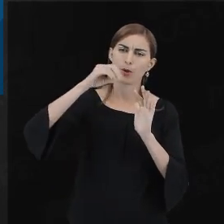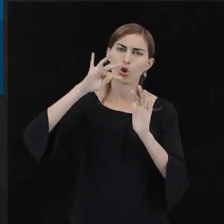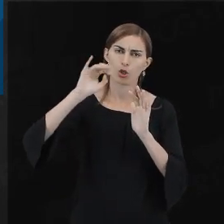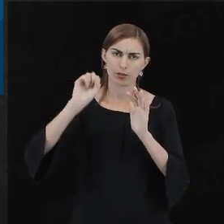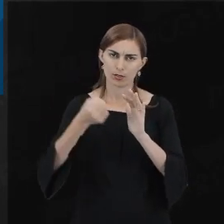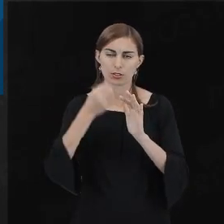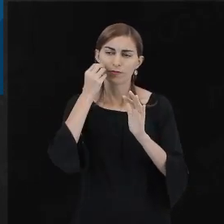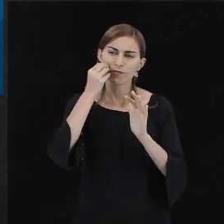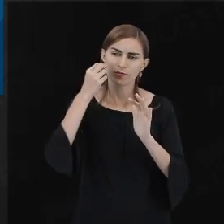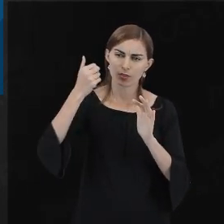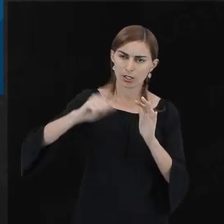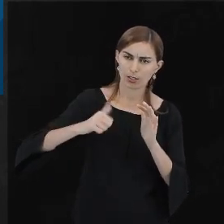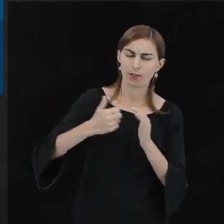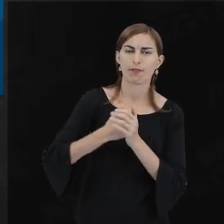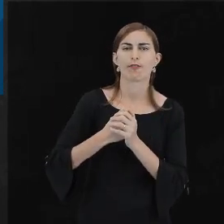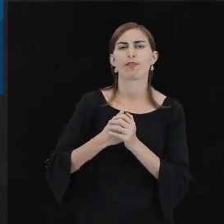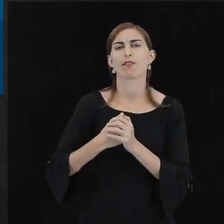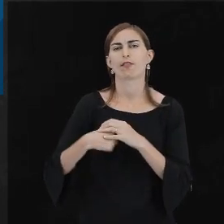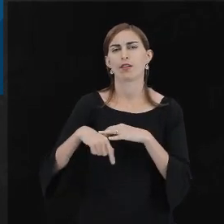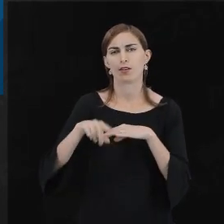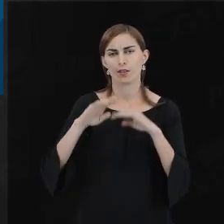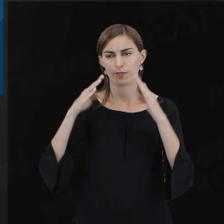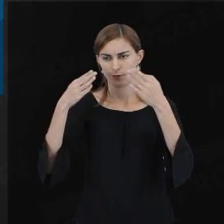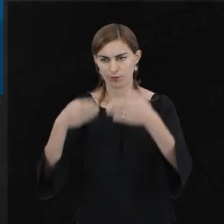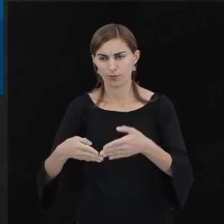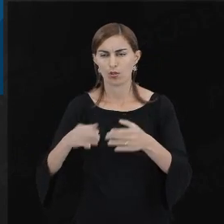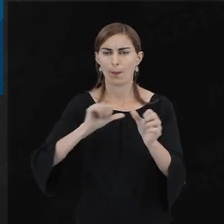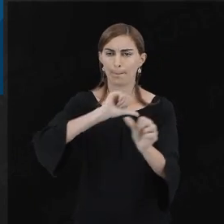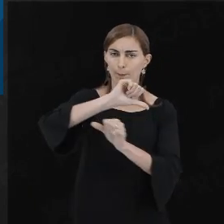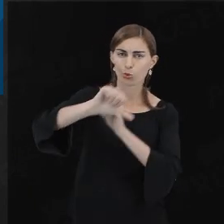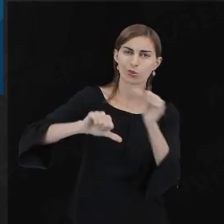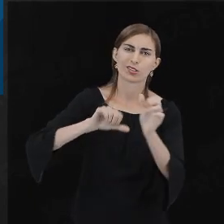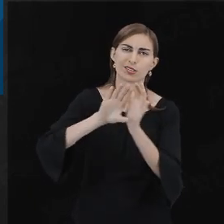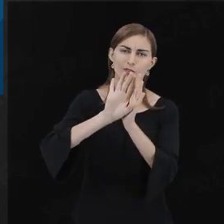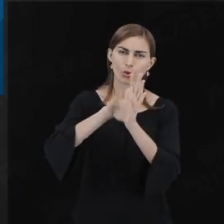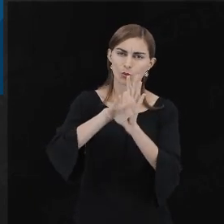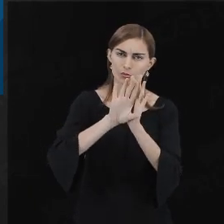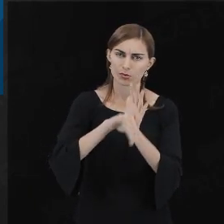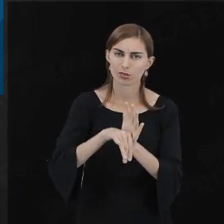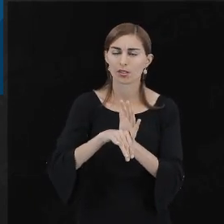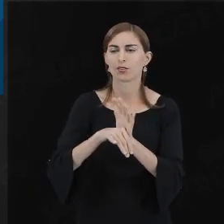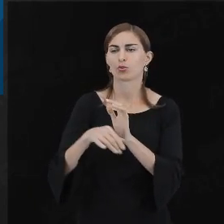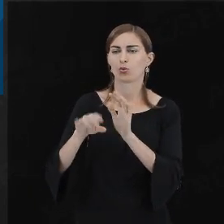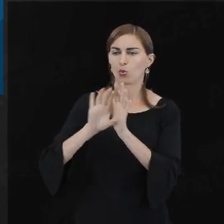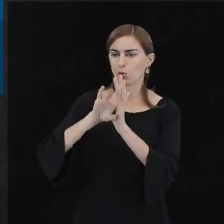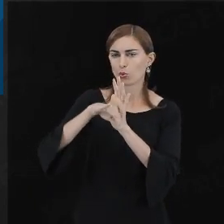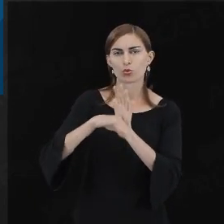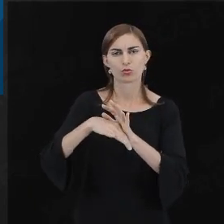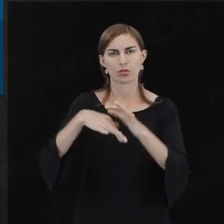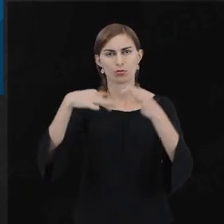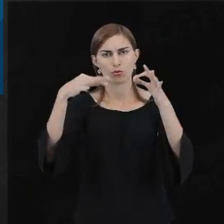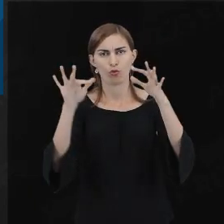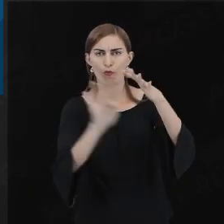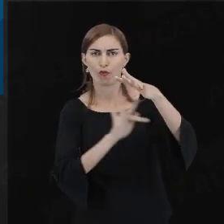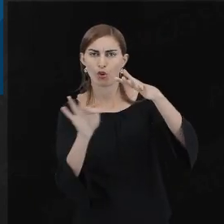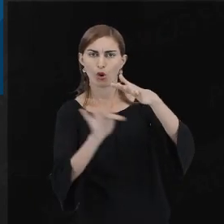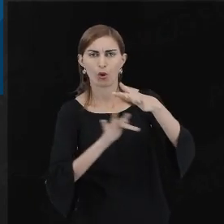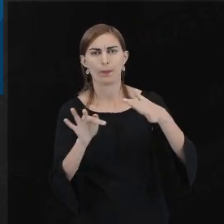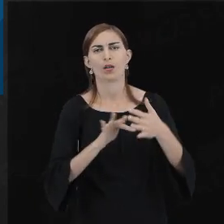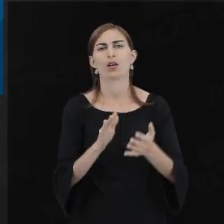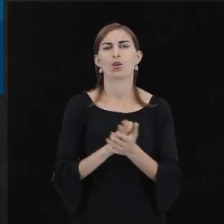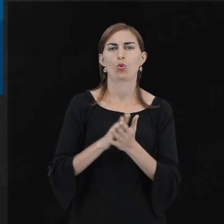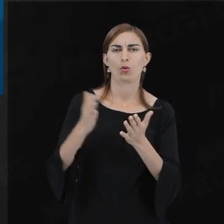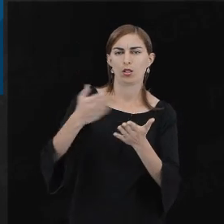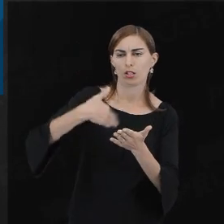conceito formal, como está nos livros, como a ciência até o momento nos apresenta. Então, com isso, eu estou